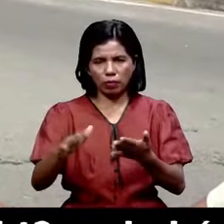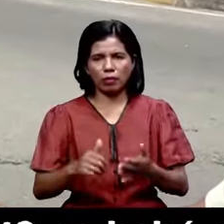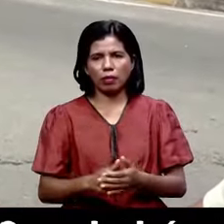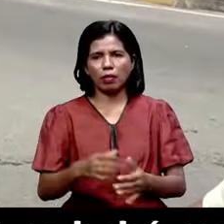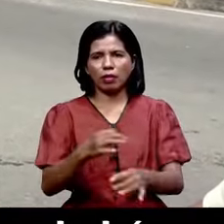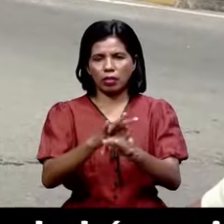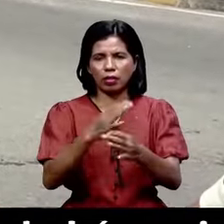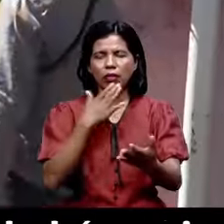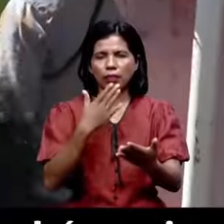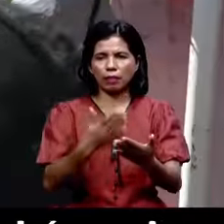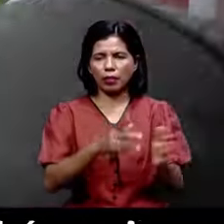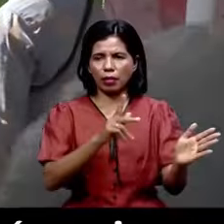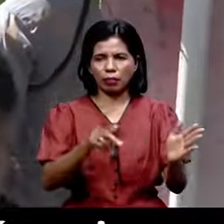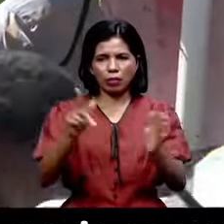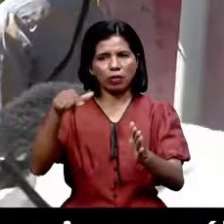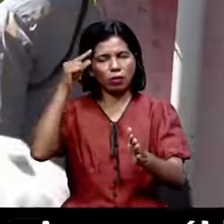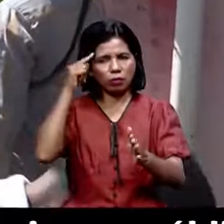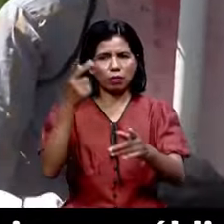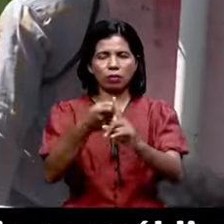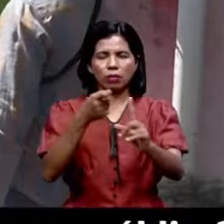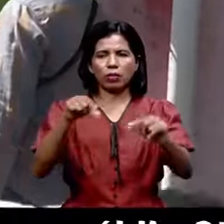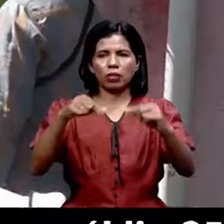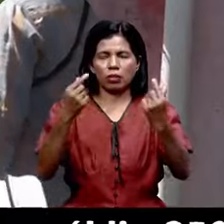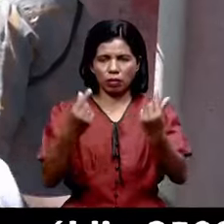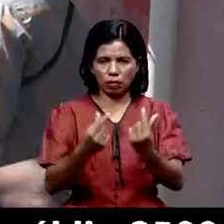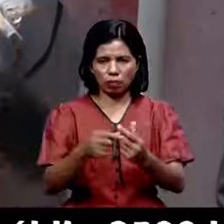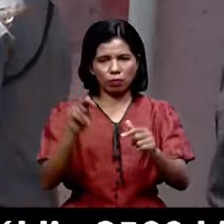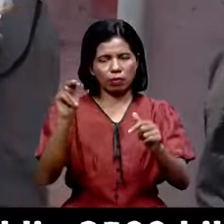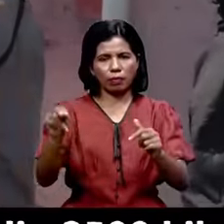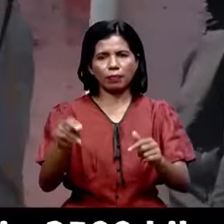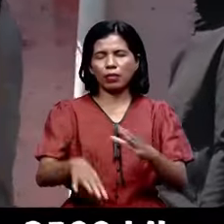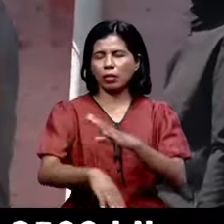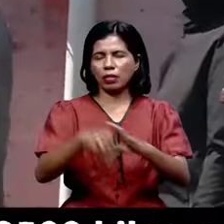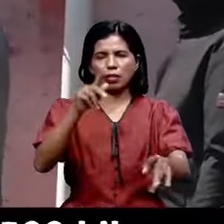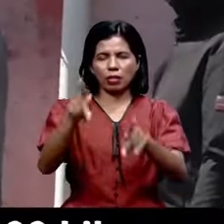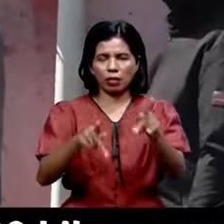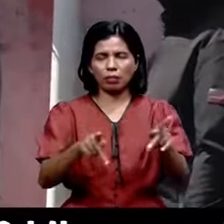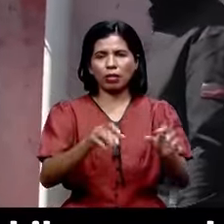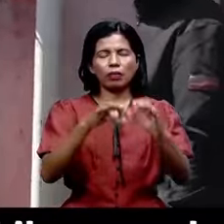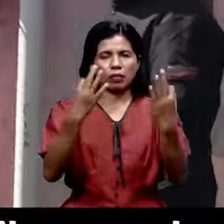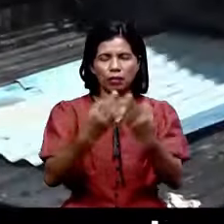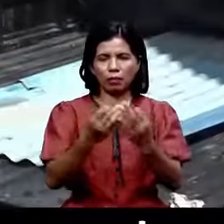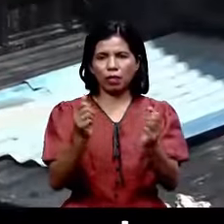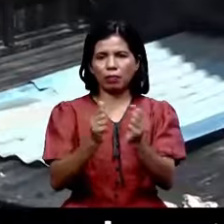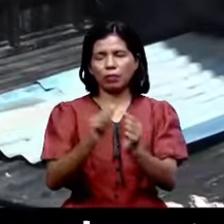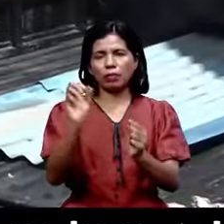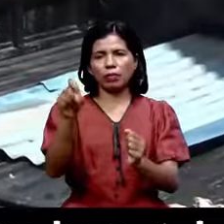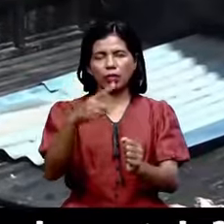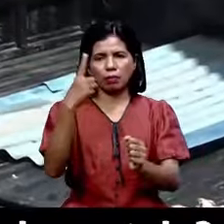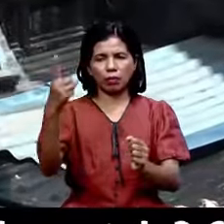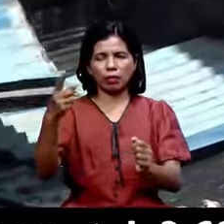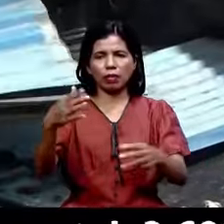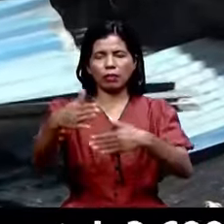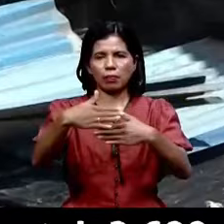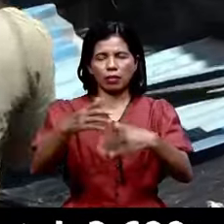hadiah dia kona. Tuir plano governo li husi kipa kunjunta ne se asaitan komunidade umakai sanulu resin ida ne bebesik altar